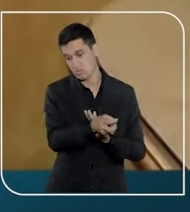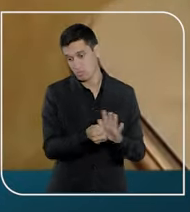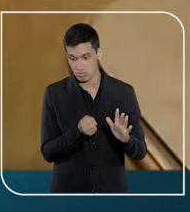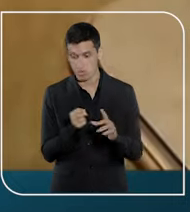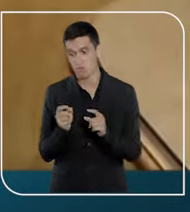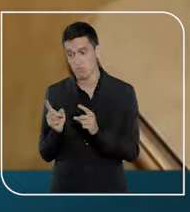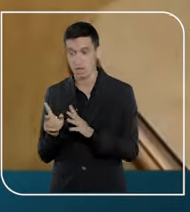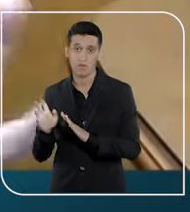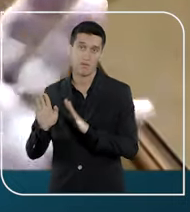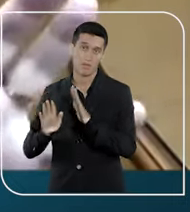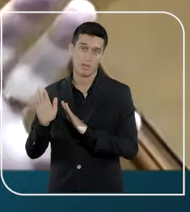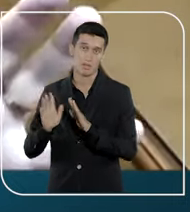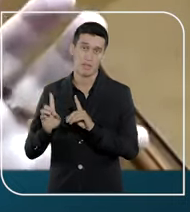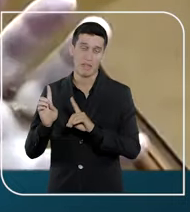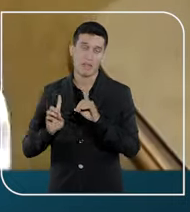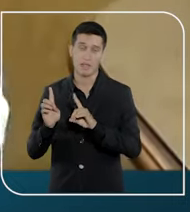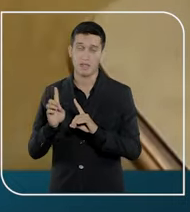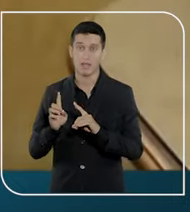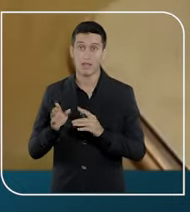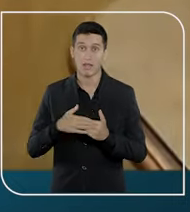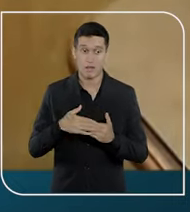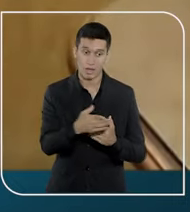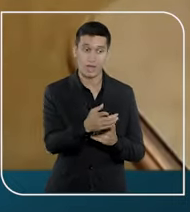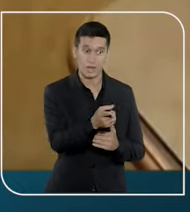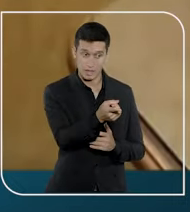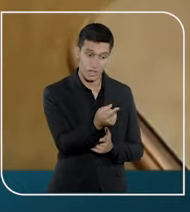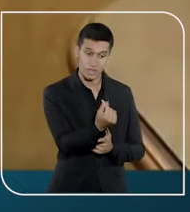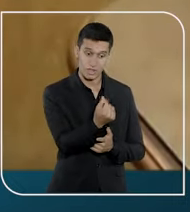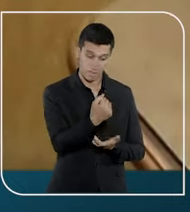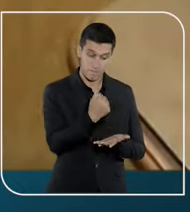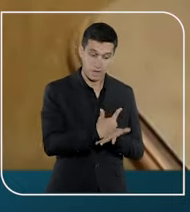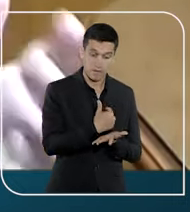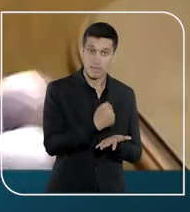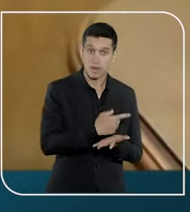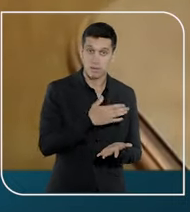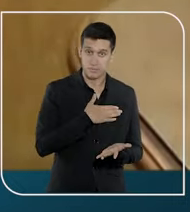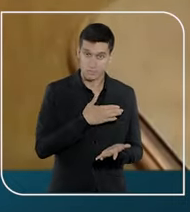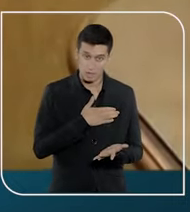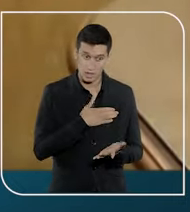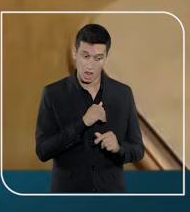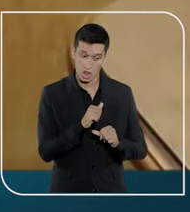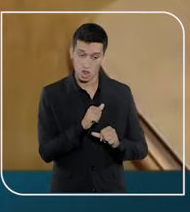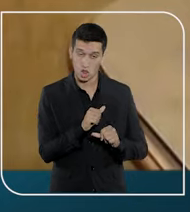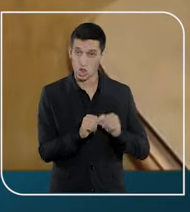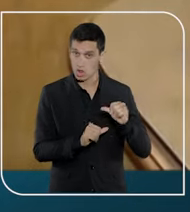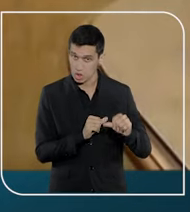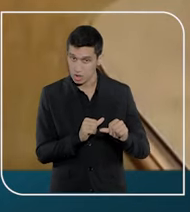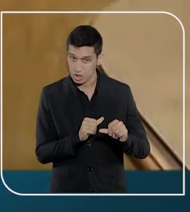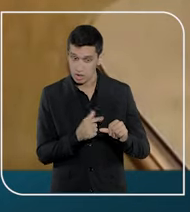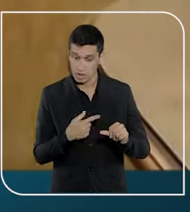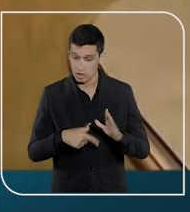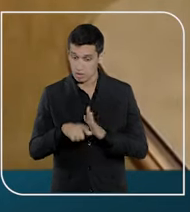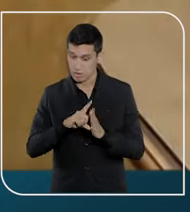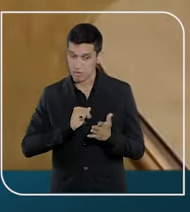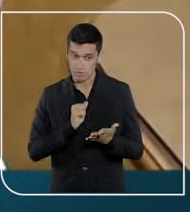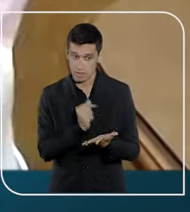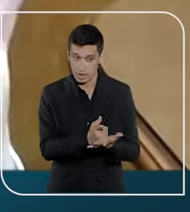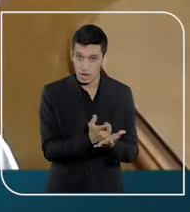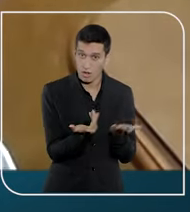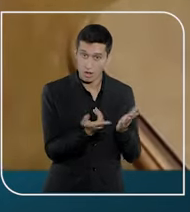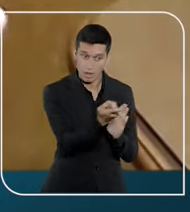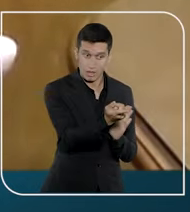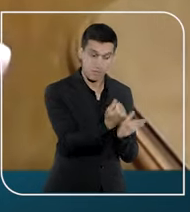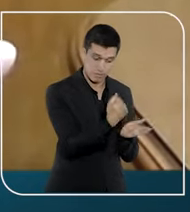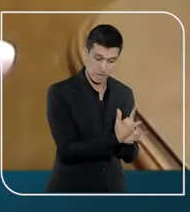a receber, aí esquece, porque aí se equipara a aposentadoria e a salário. Então, como